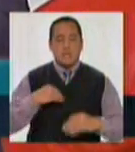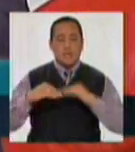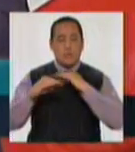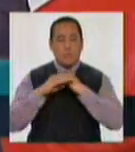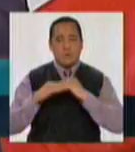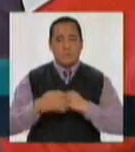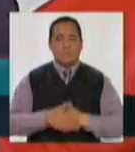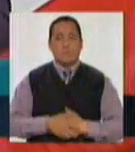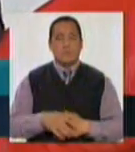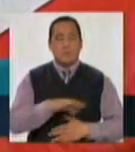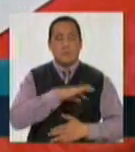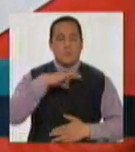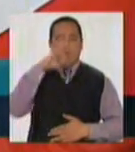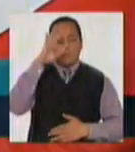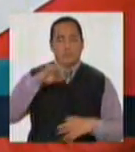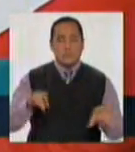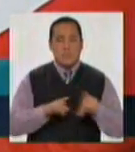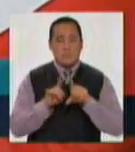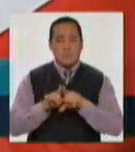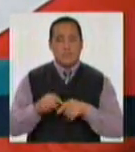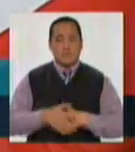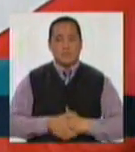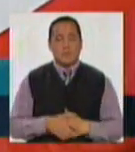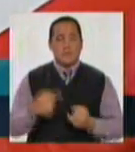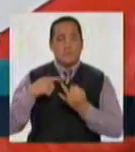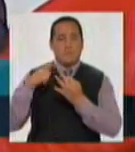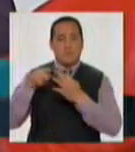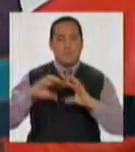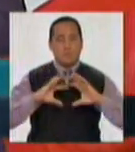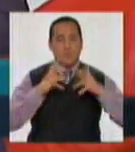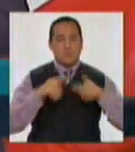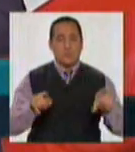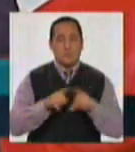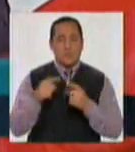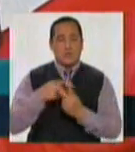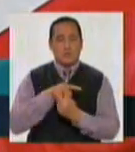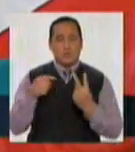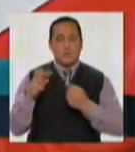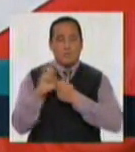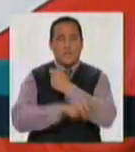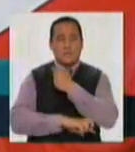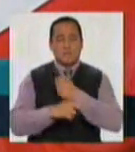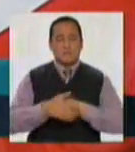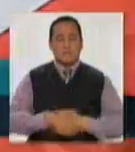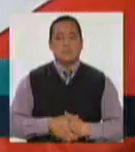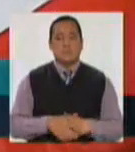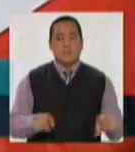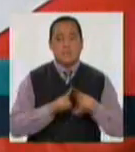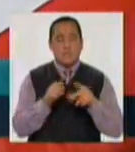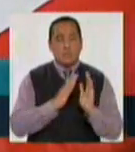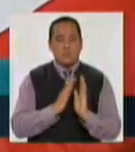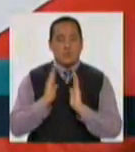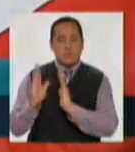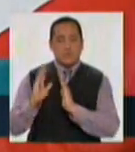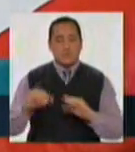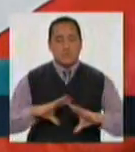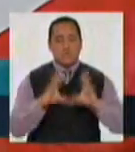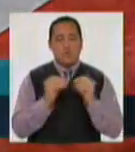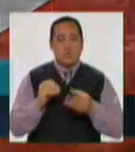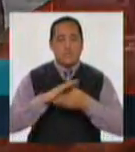democrático, no espírito que leva em conta a diversidade dos nossos países, dos nossos países, de nossos